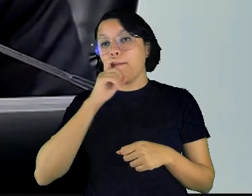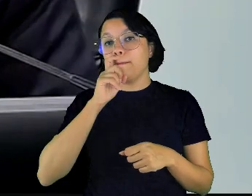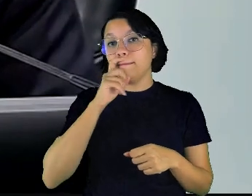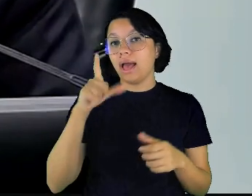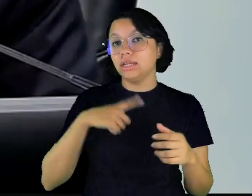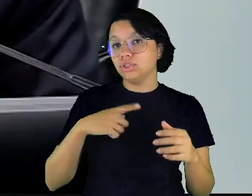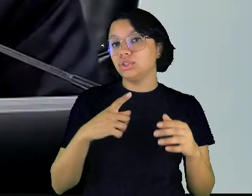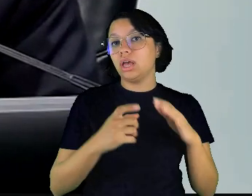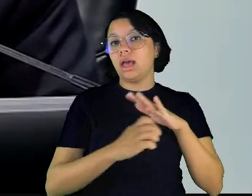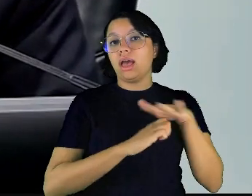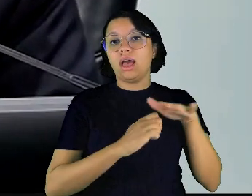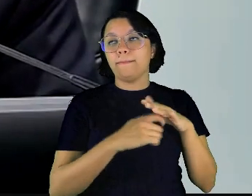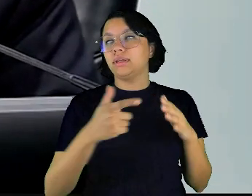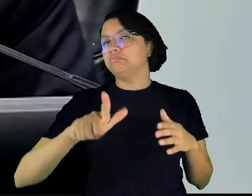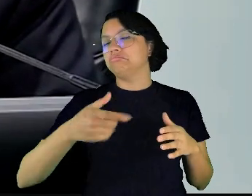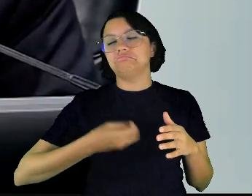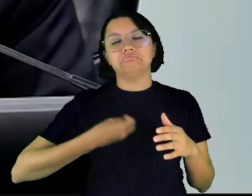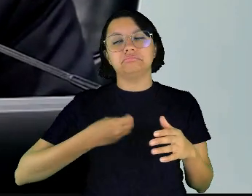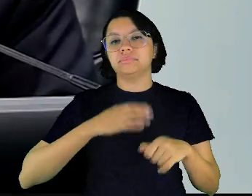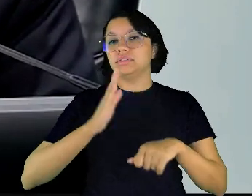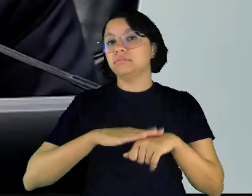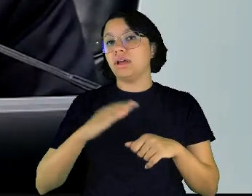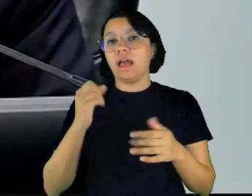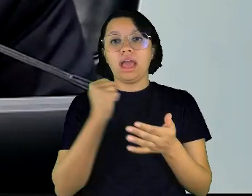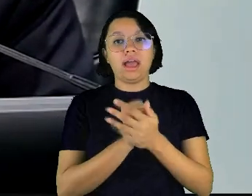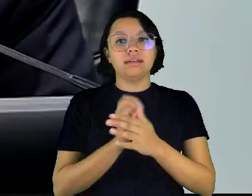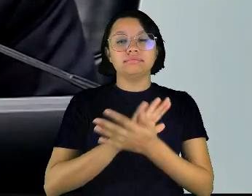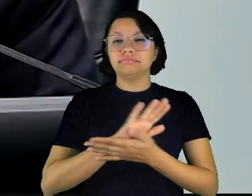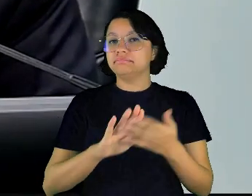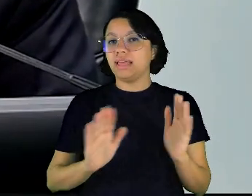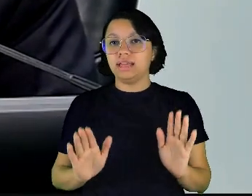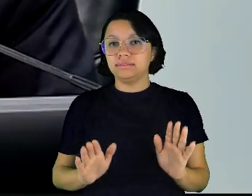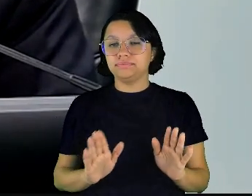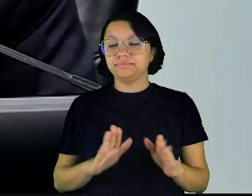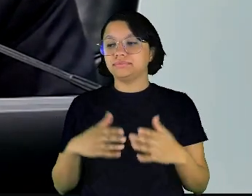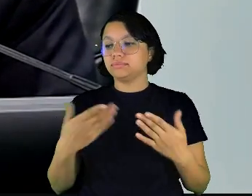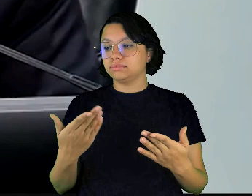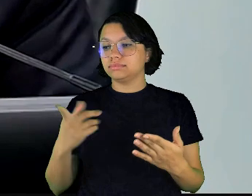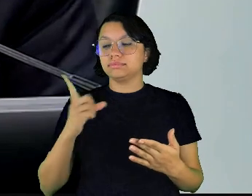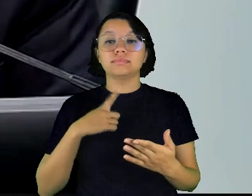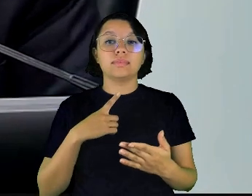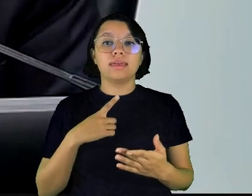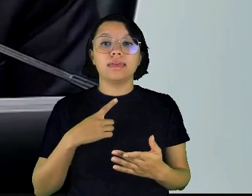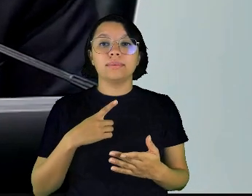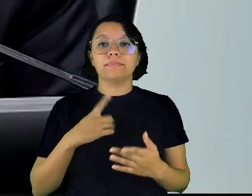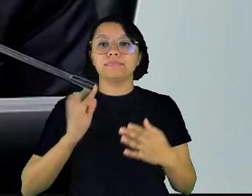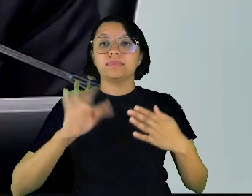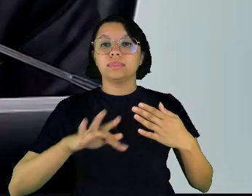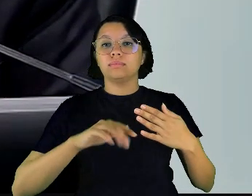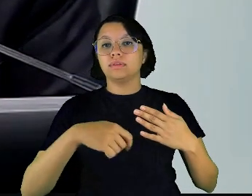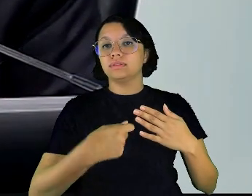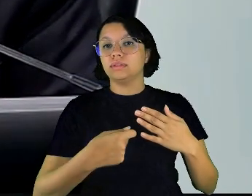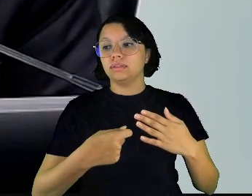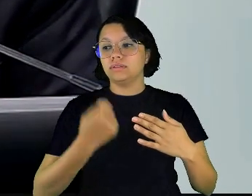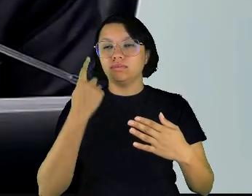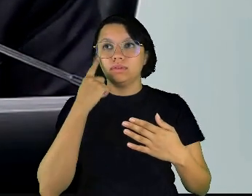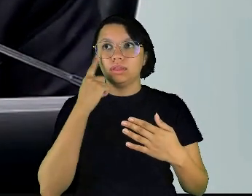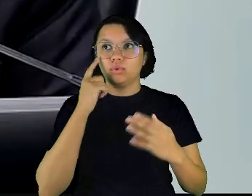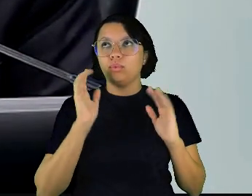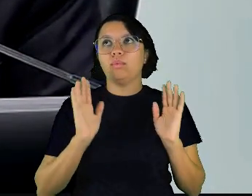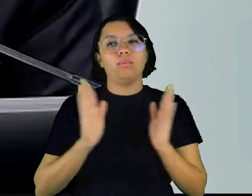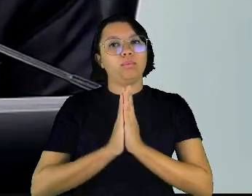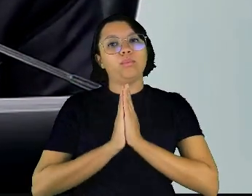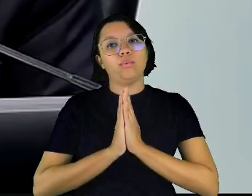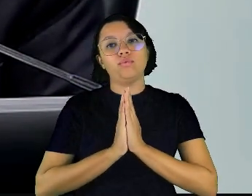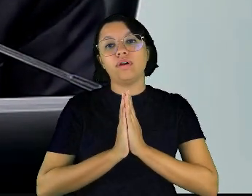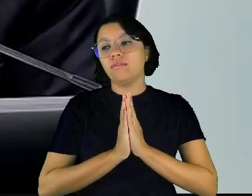empresa, não existe mais a empresa, não existe mais nada. E aí a gente tem aí uma sentença. E veja, pelo amor de Deus, eu não estou querendo